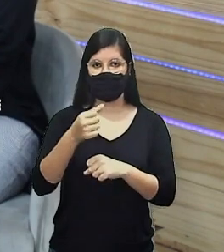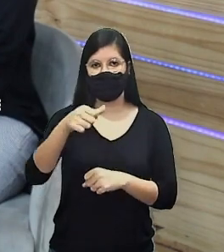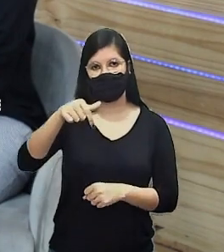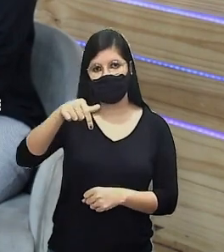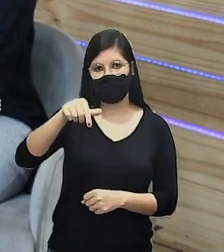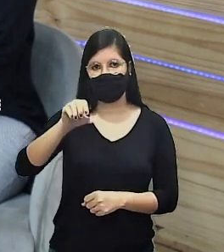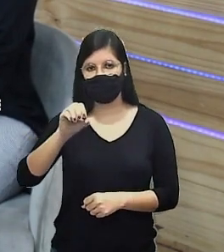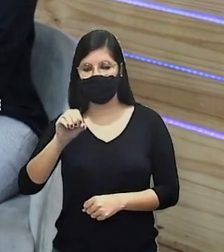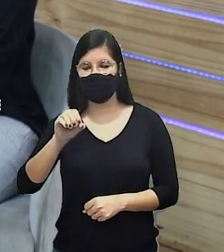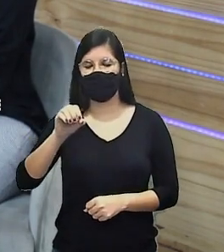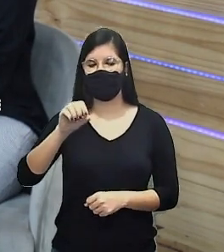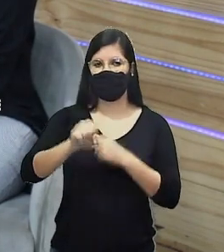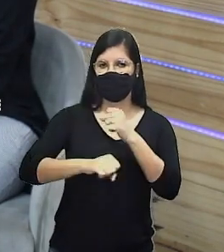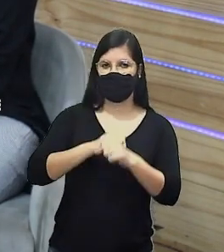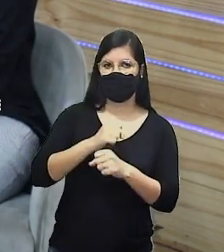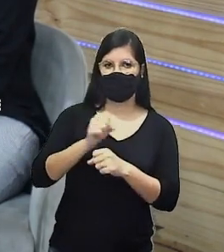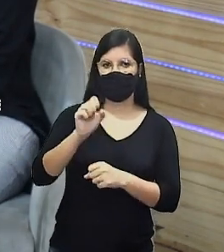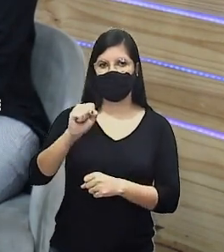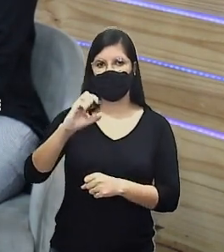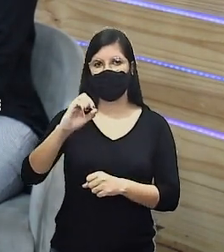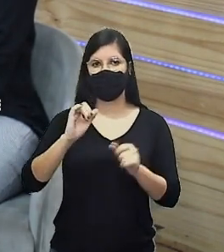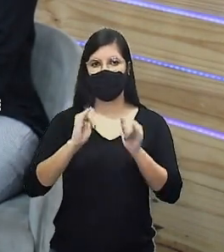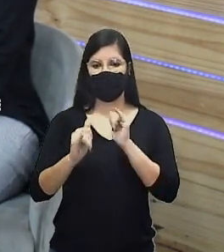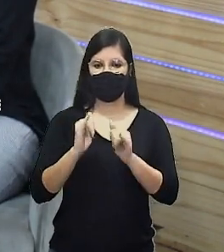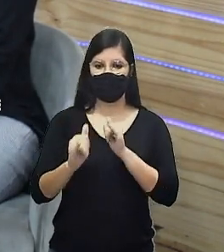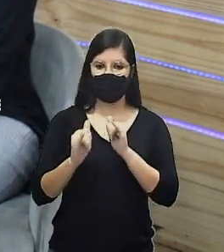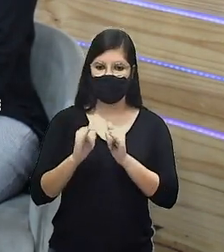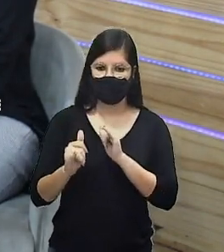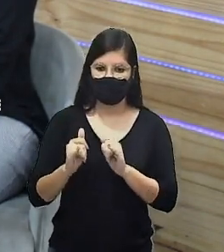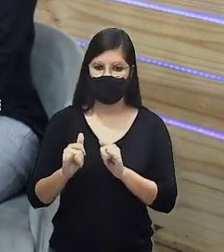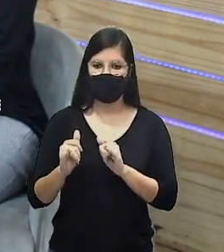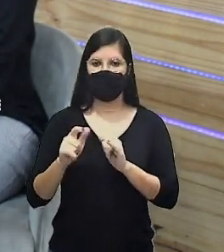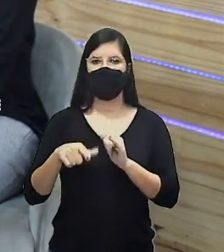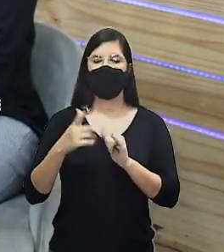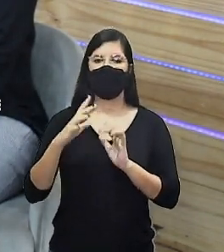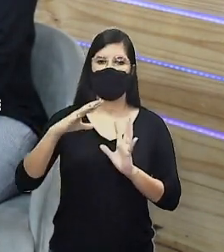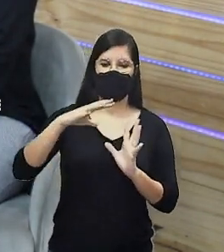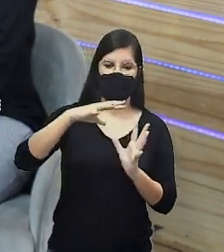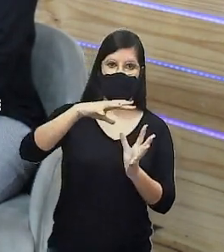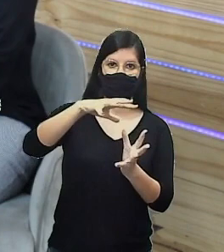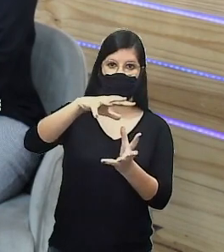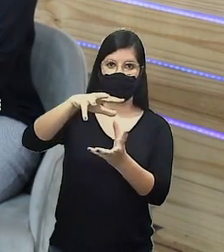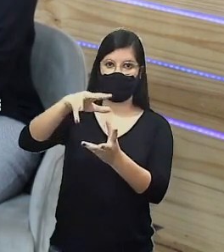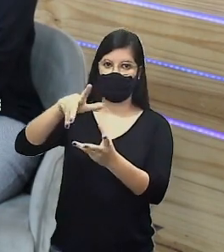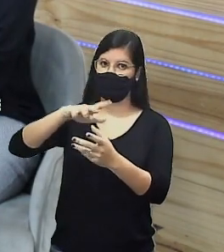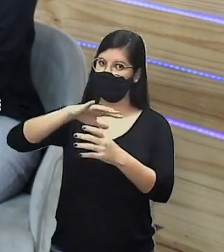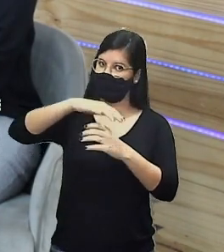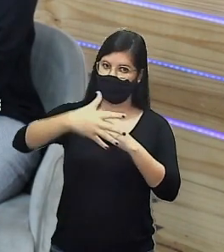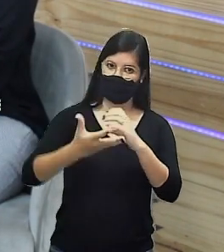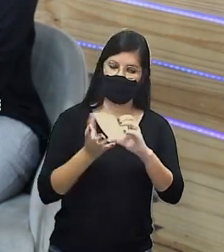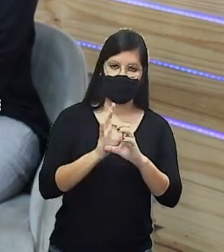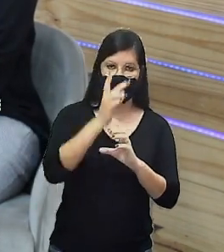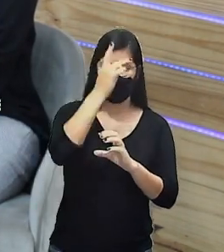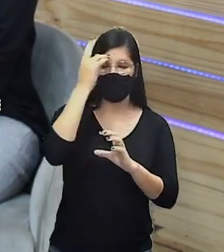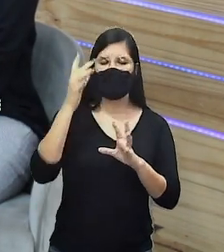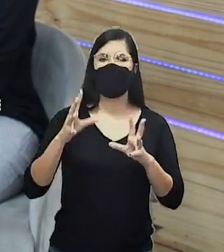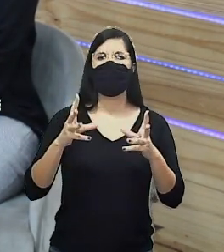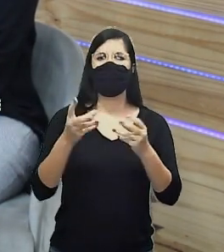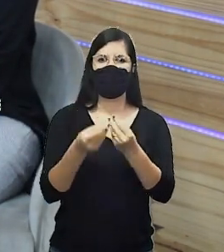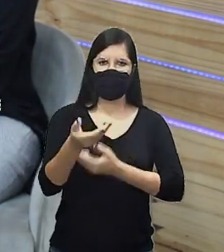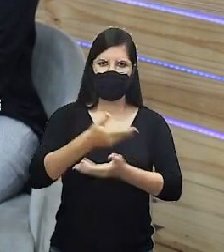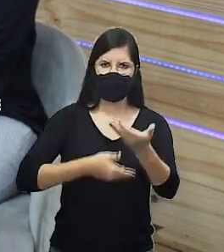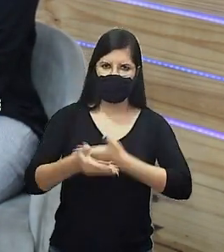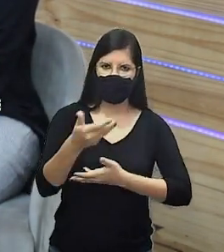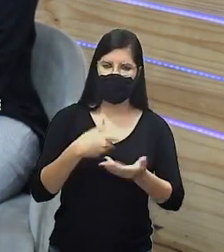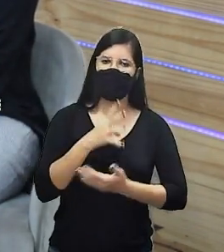anos 80, que a internet ela representaria para o mundo uma aldeia global, né, onde todas as pessoas partilhariam